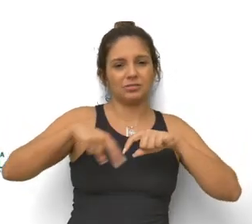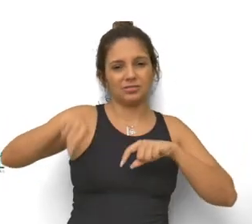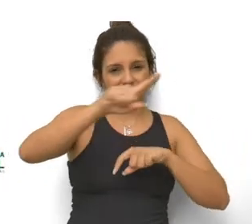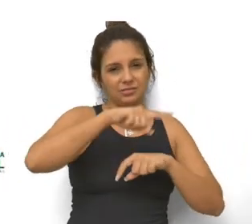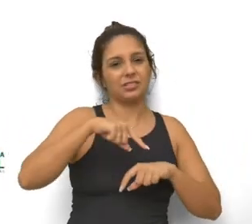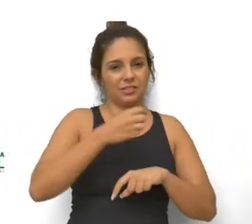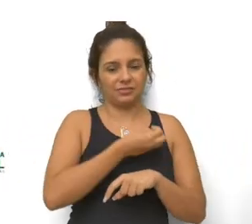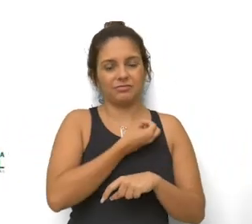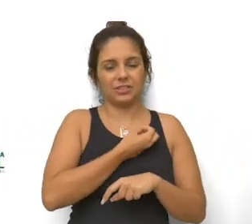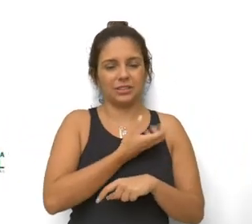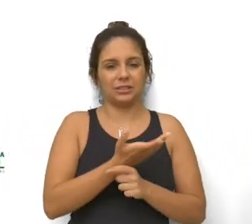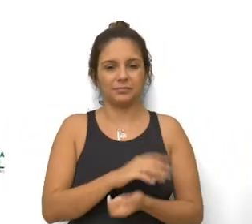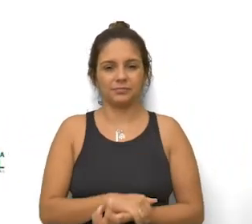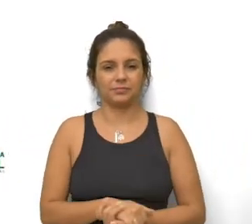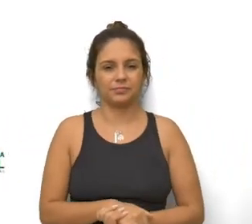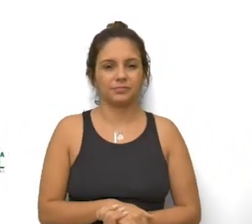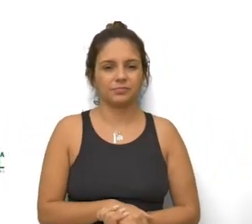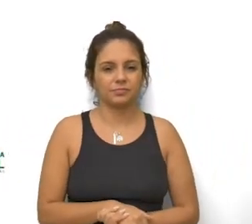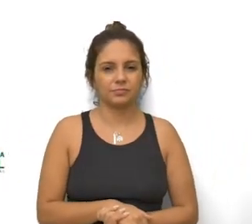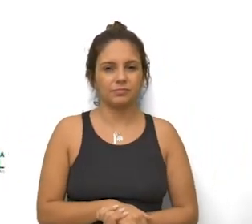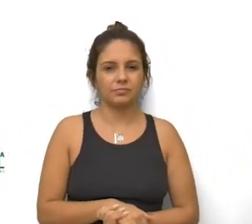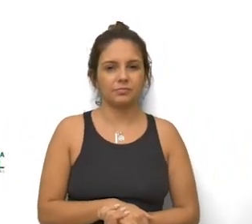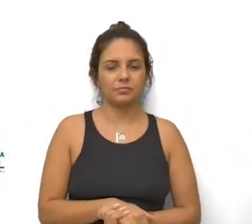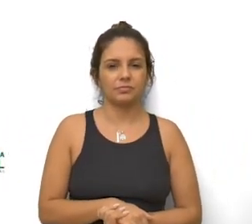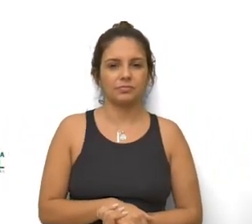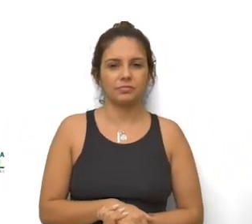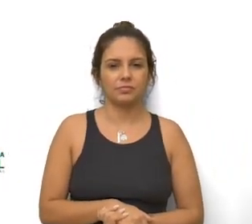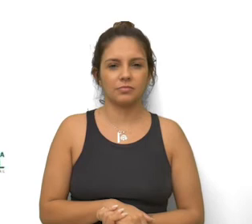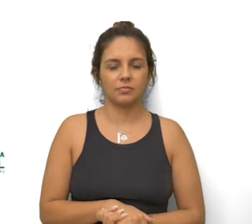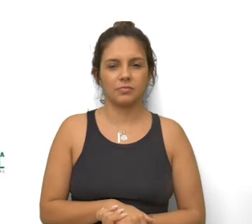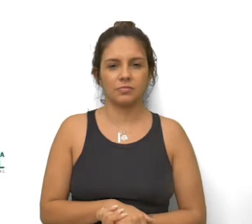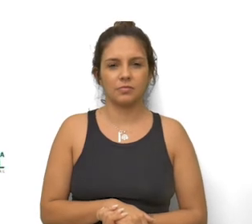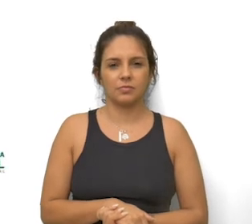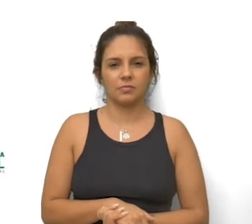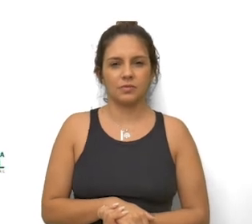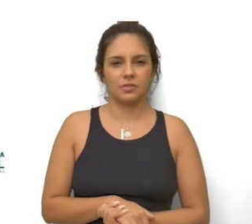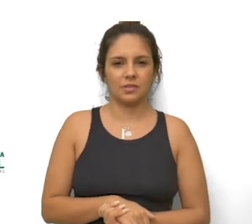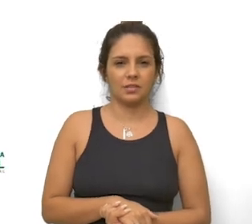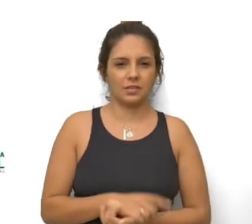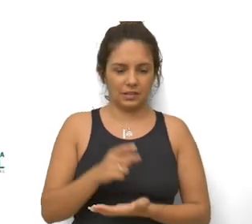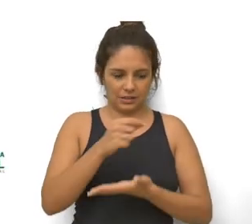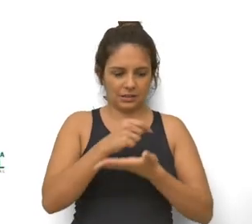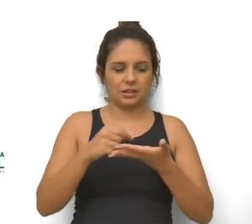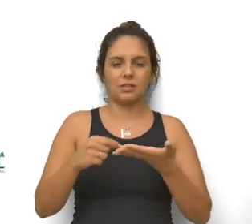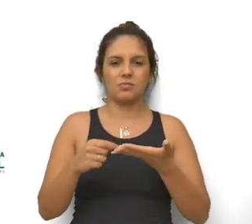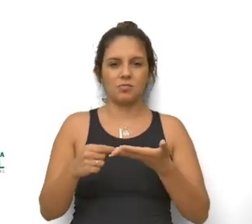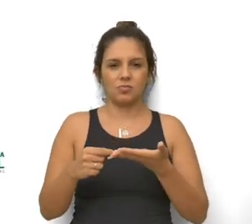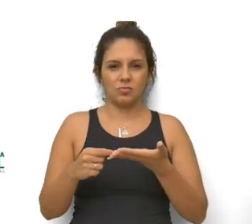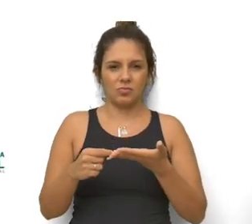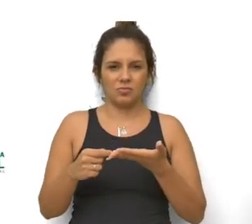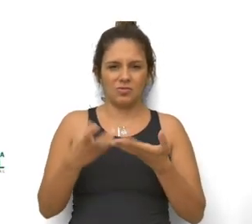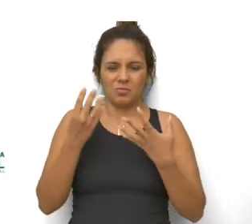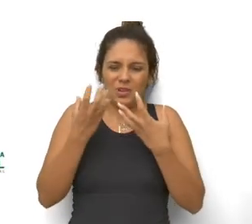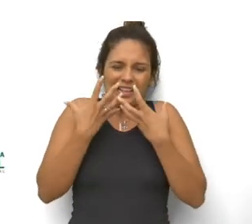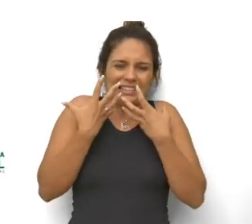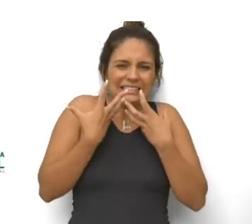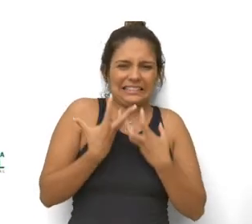daquele momento, né? E ela descreve essas tensões assim como uma coisa exaustiva.